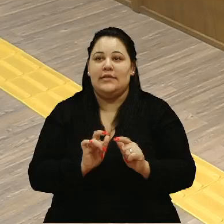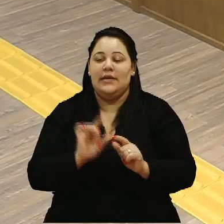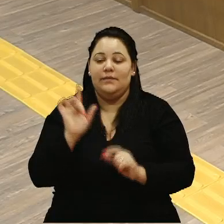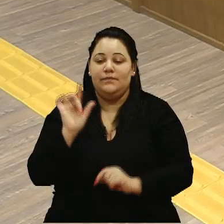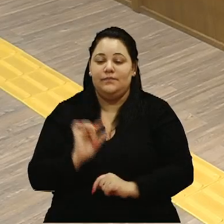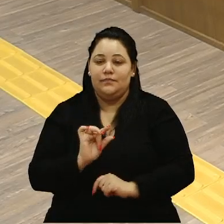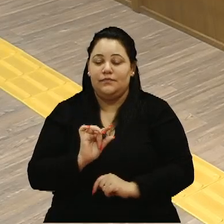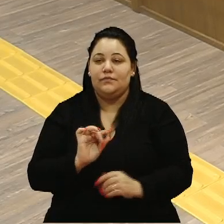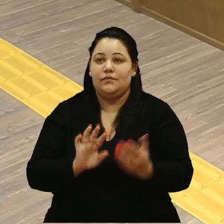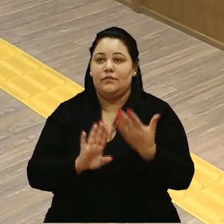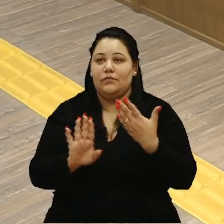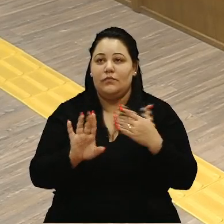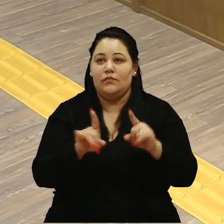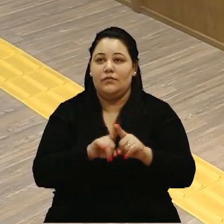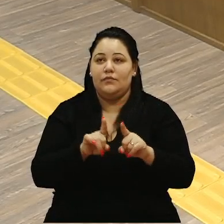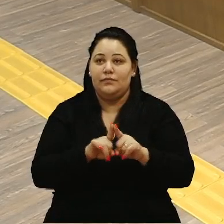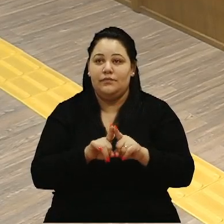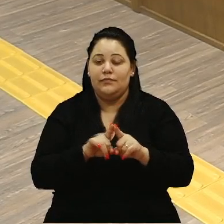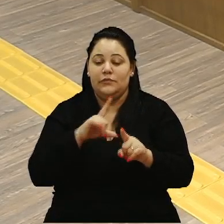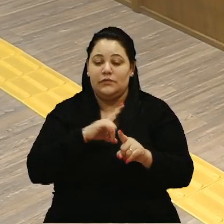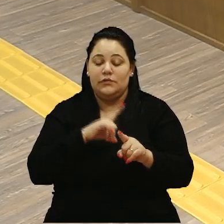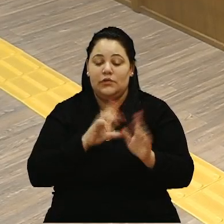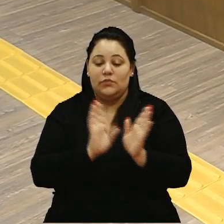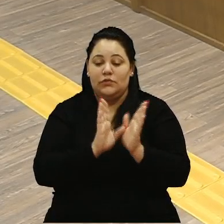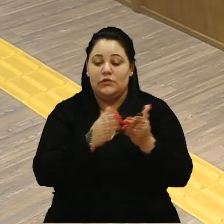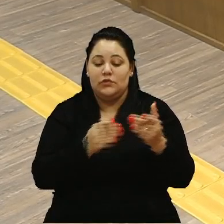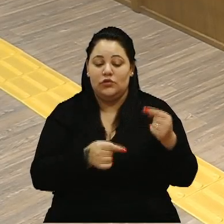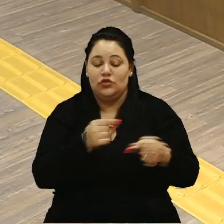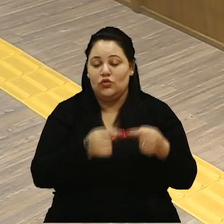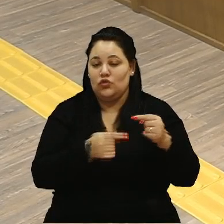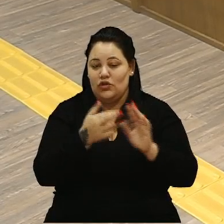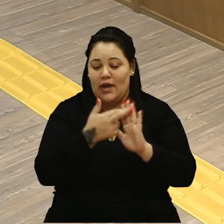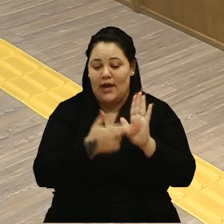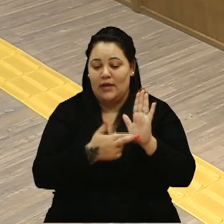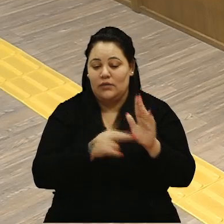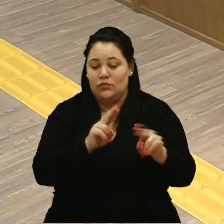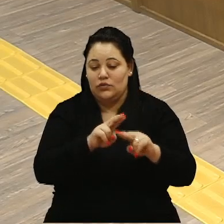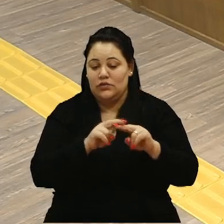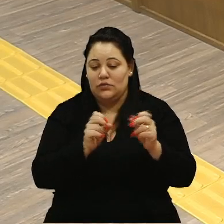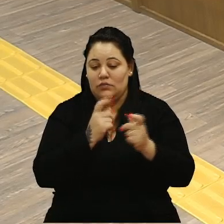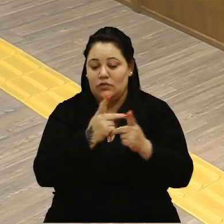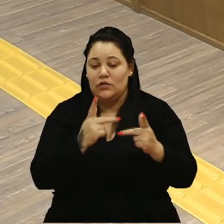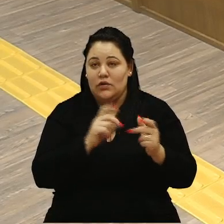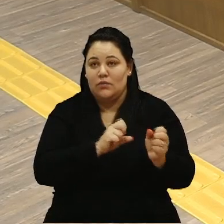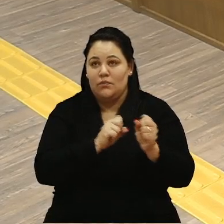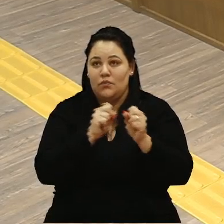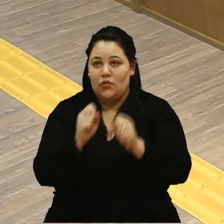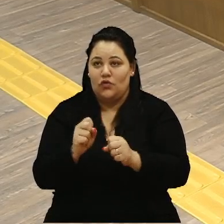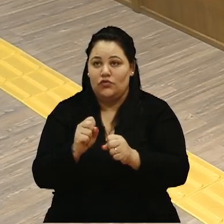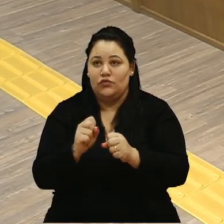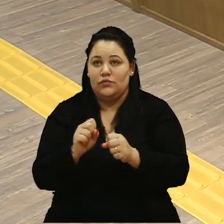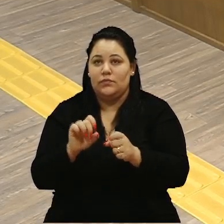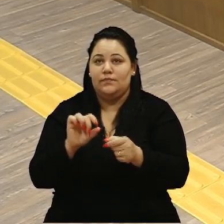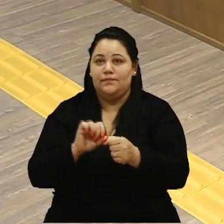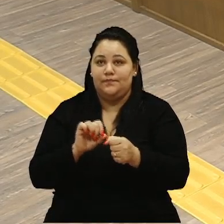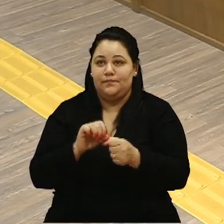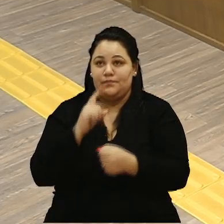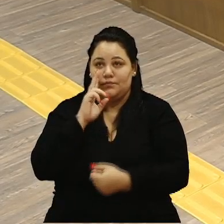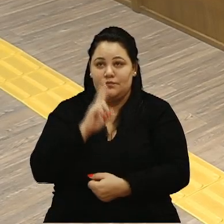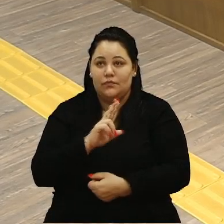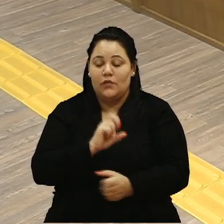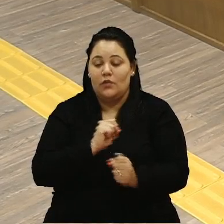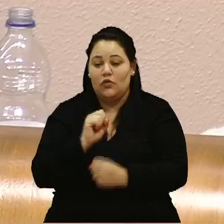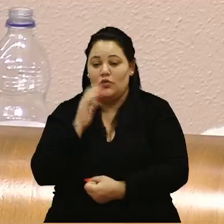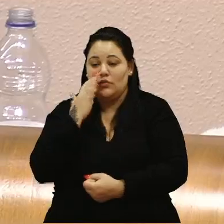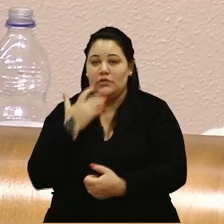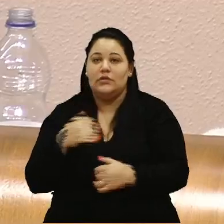Agora nós temos uma comissão que discute a questão do regimento, portanto é algo que daqui a pouco a gente vai poder estar revendo, porque isso pode acontecer com o senhor e qualquer